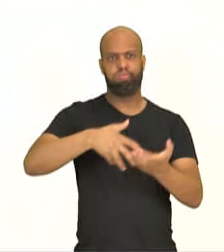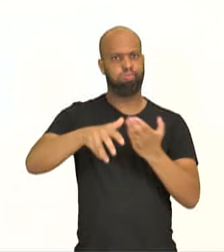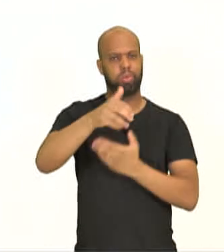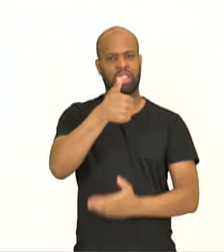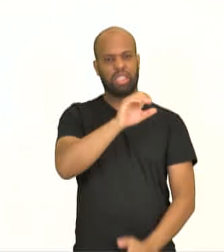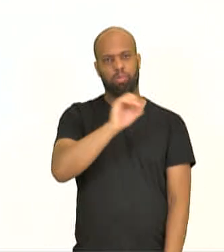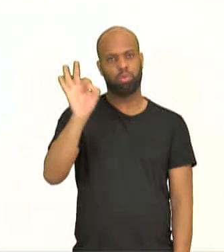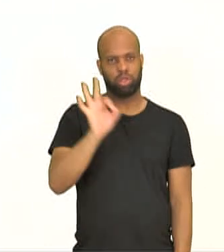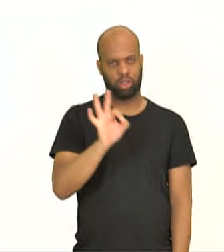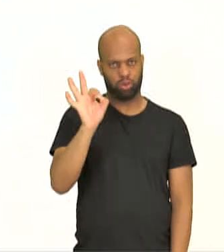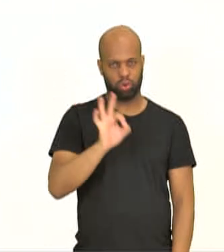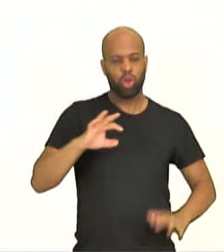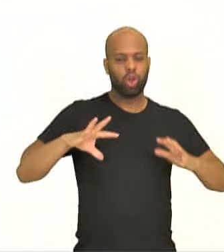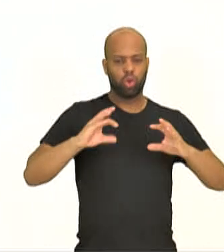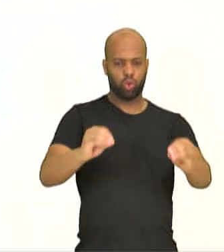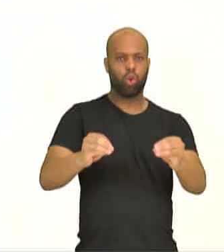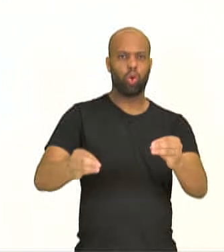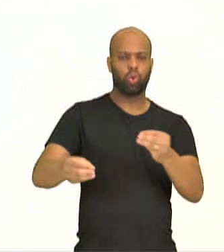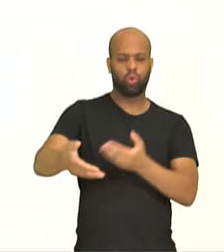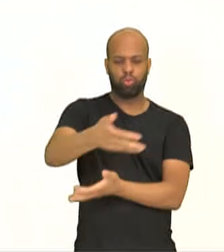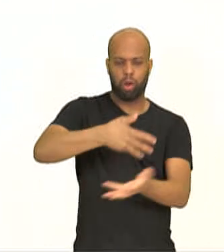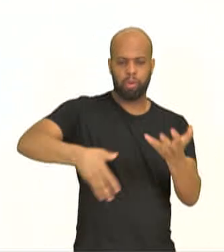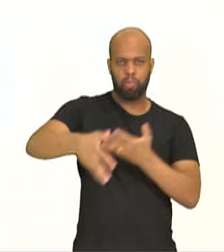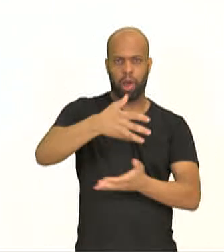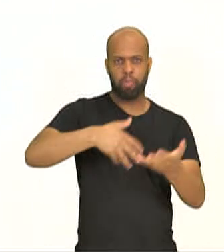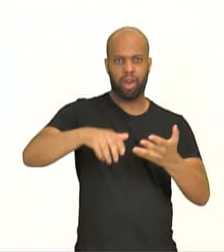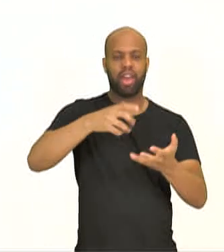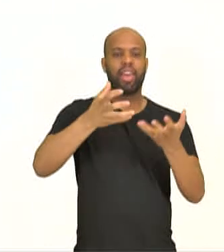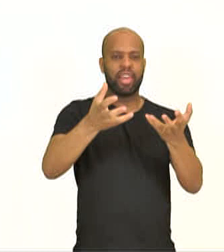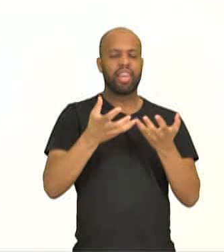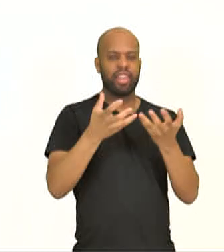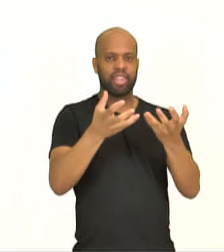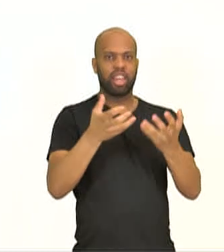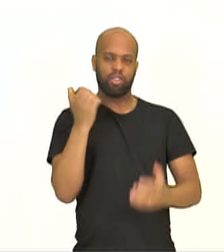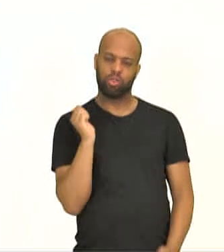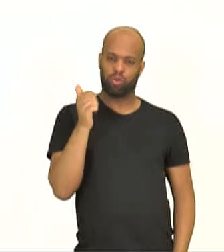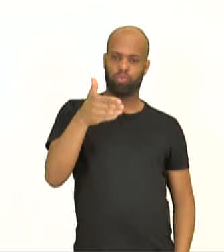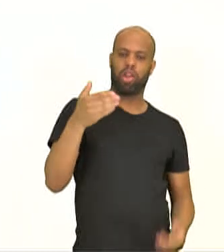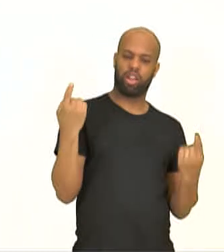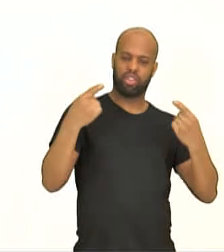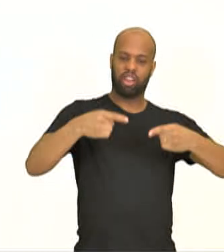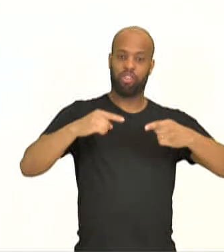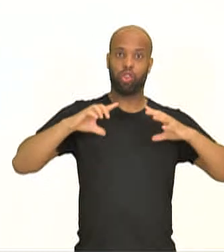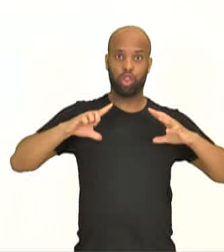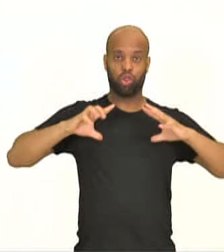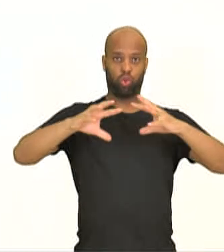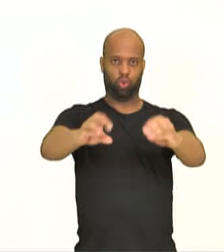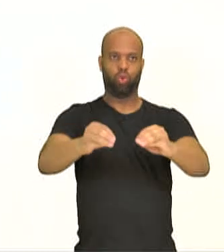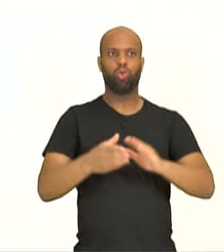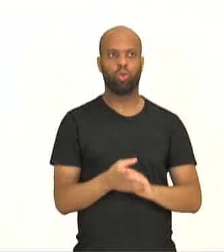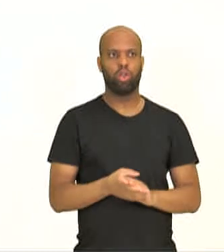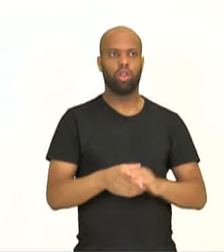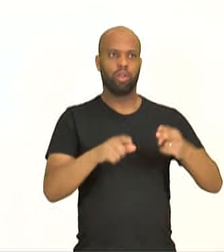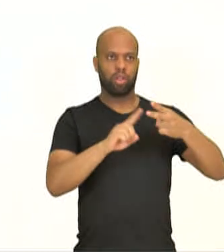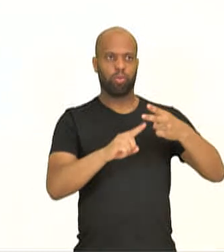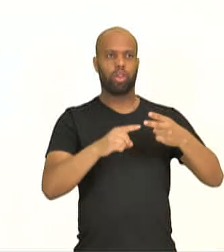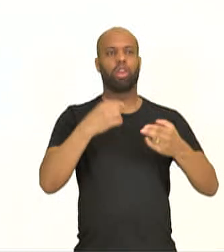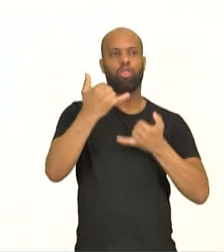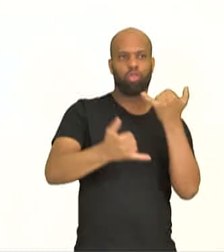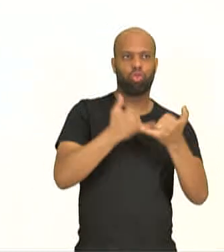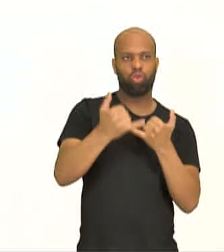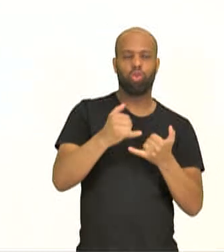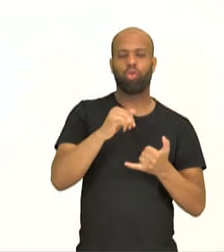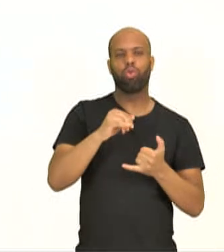todos jogam para superar um desafio em comum e jogam pelo prazer de jogar. Nós temos os jogos de resultado coletivo,